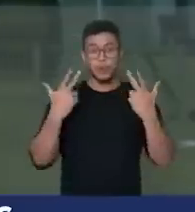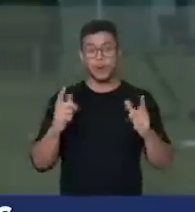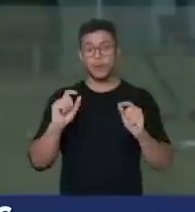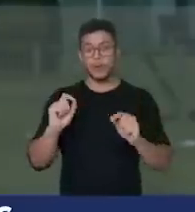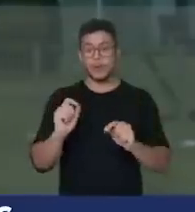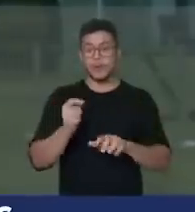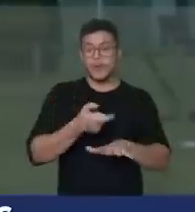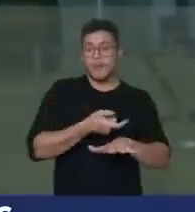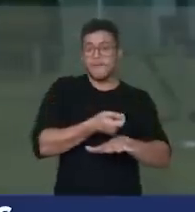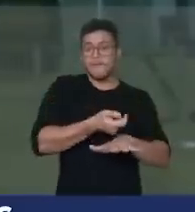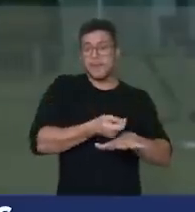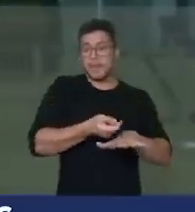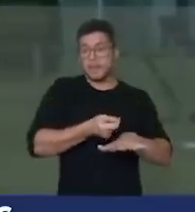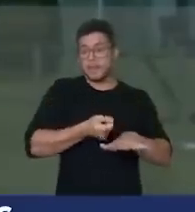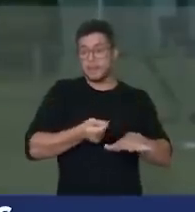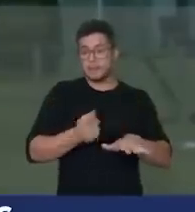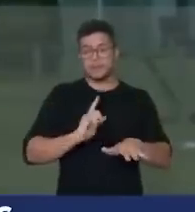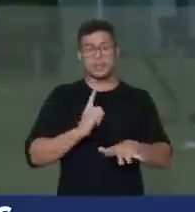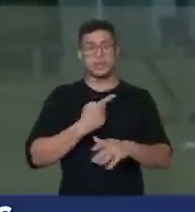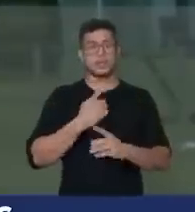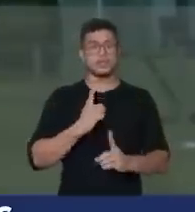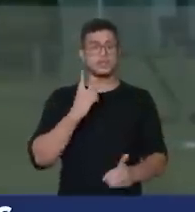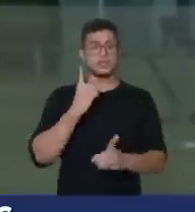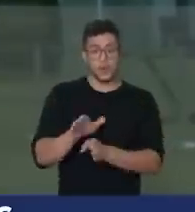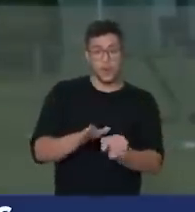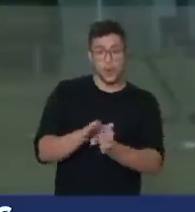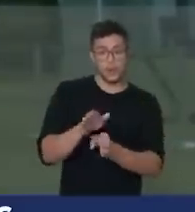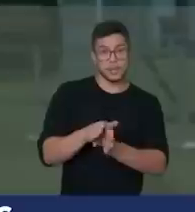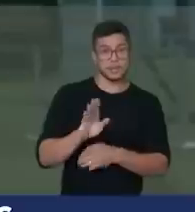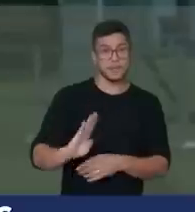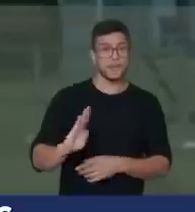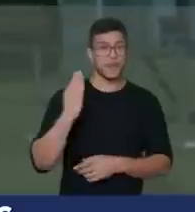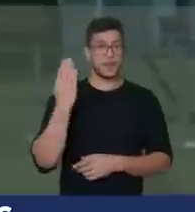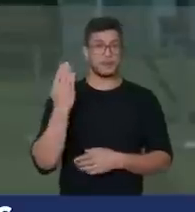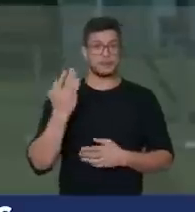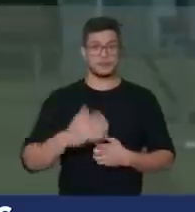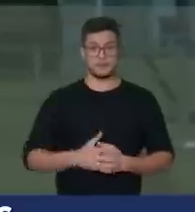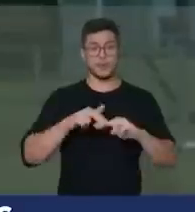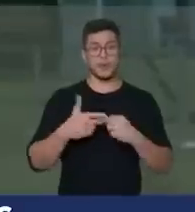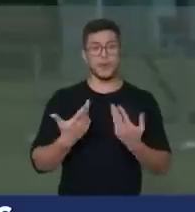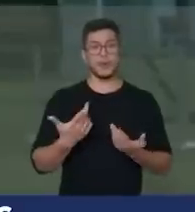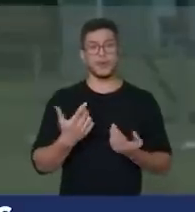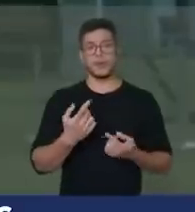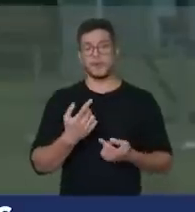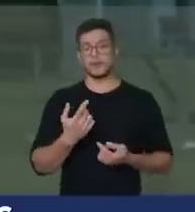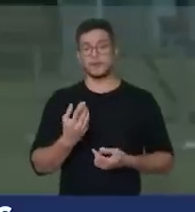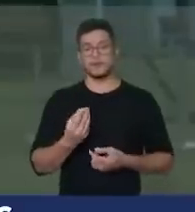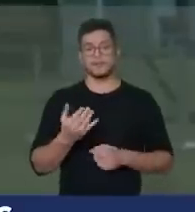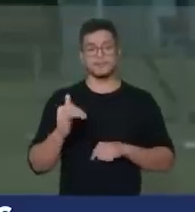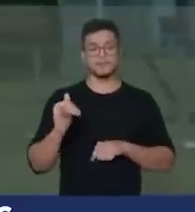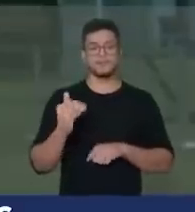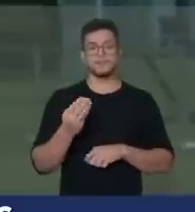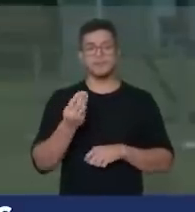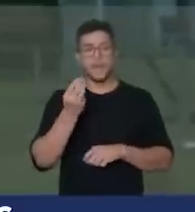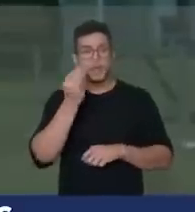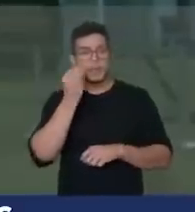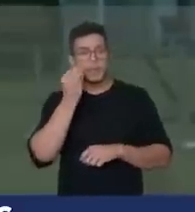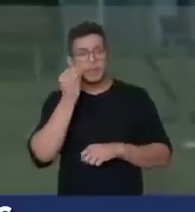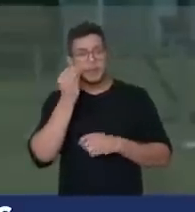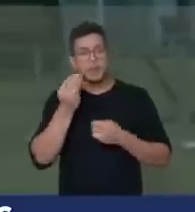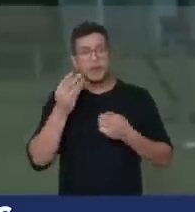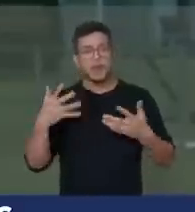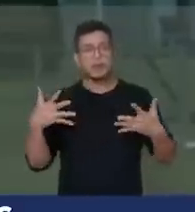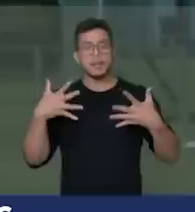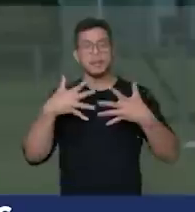e começamos a constatar que agora existem orientações fake, justamente com tentativa de burlar a compreensão daqueles